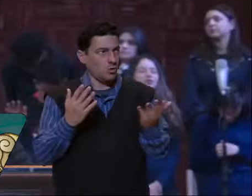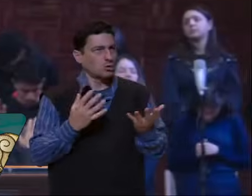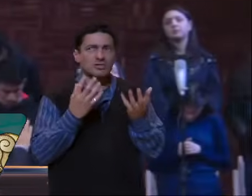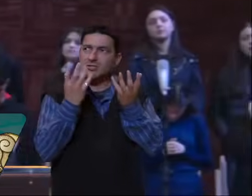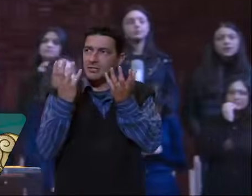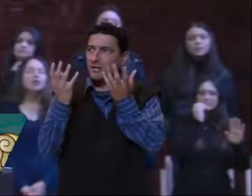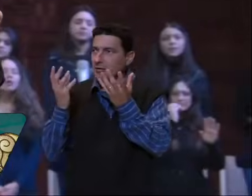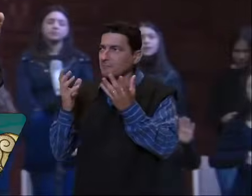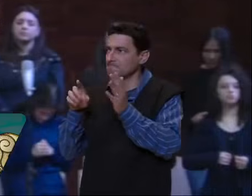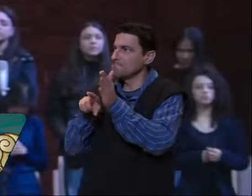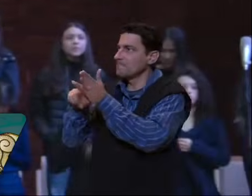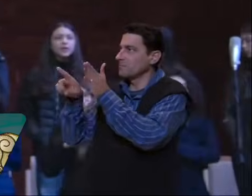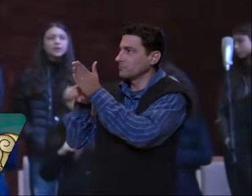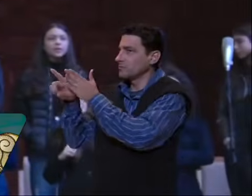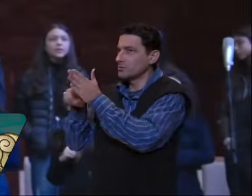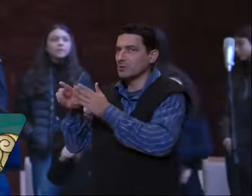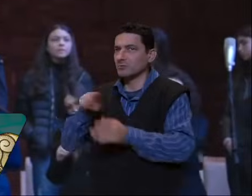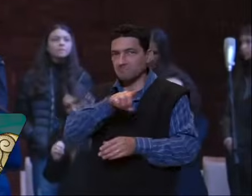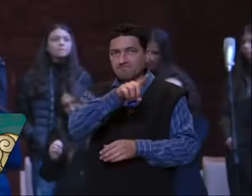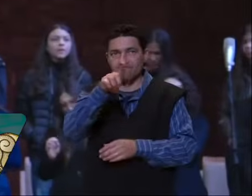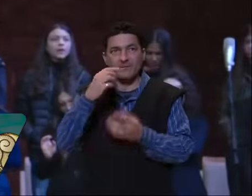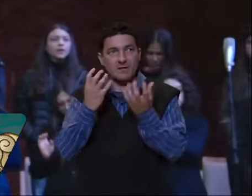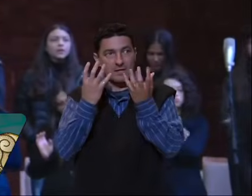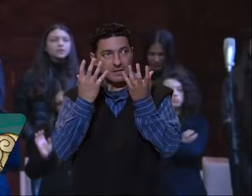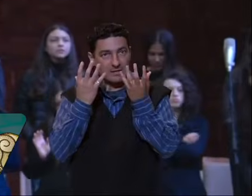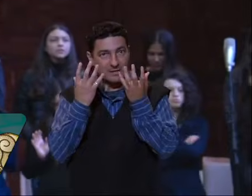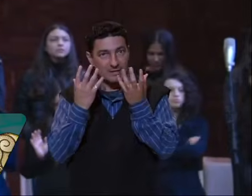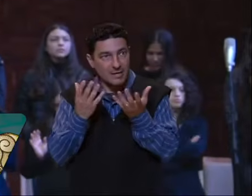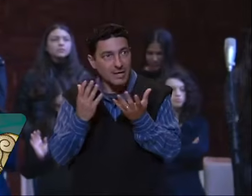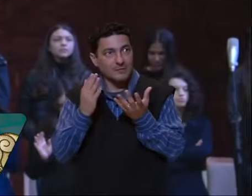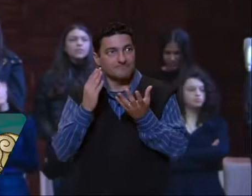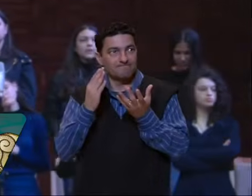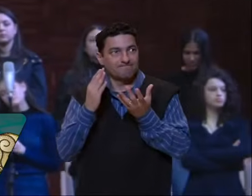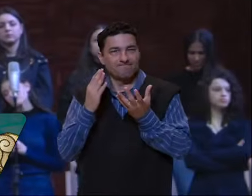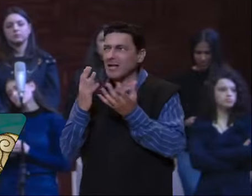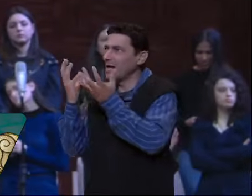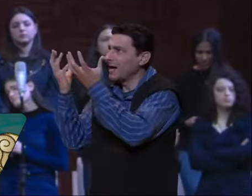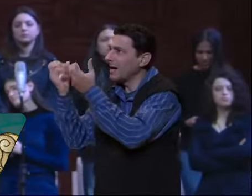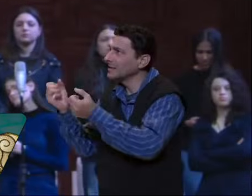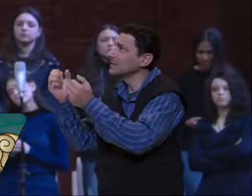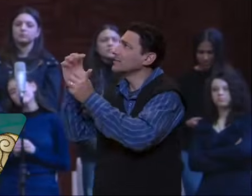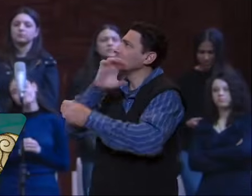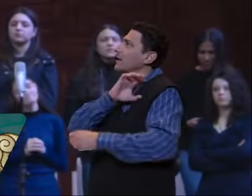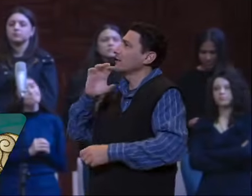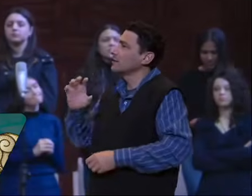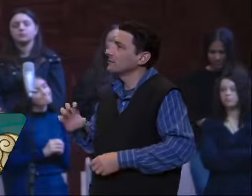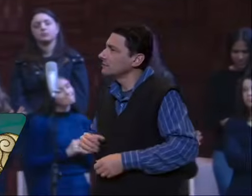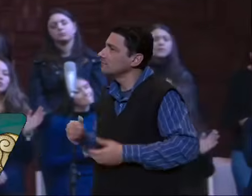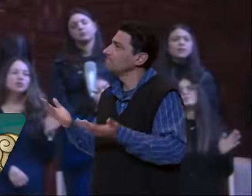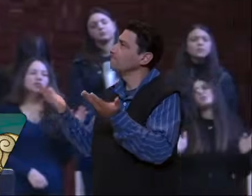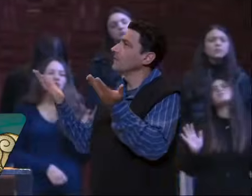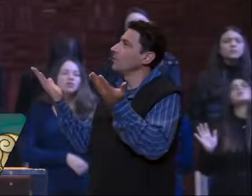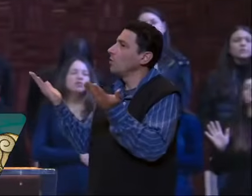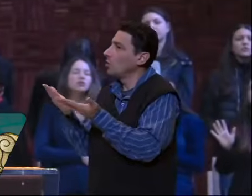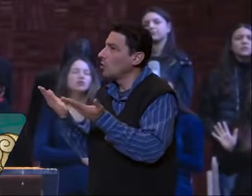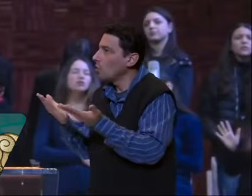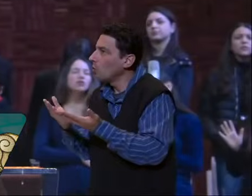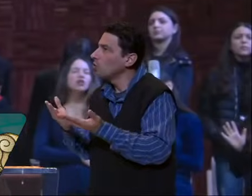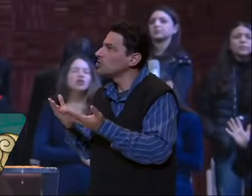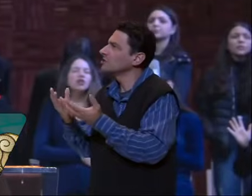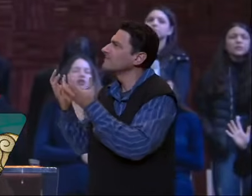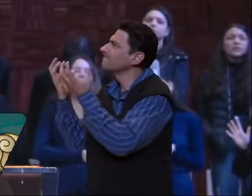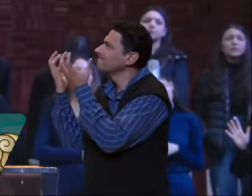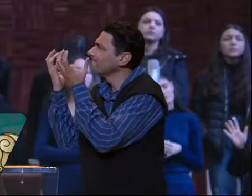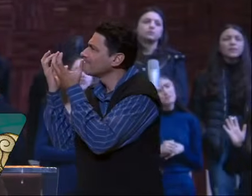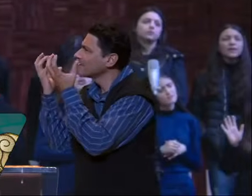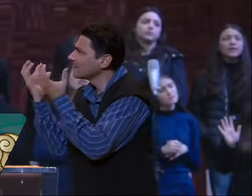decisão, se hoje nesse lugar você quer reconhecer Cristo, se hoje nesse lugar você quer dizer: eu quero